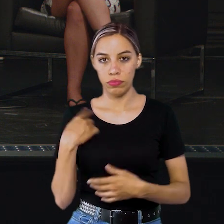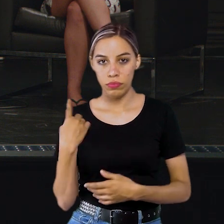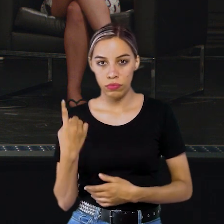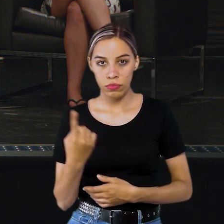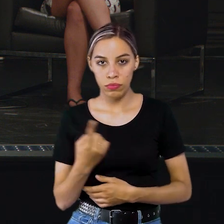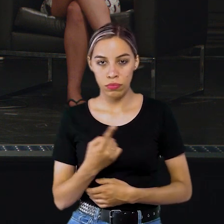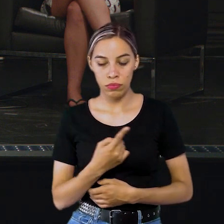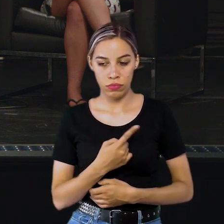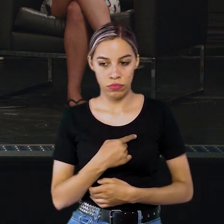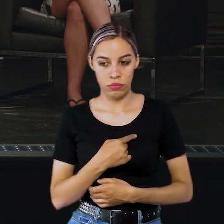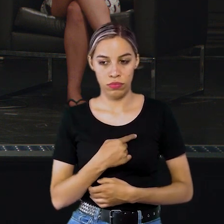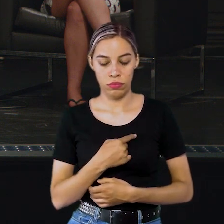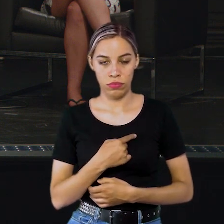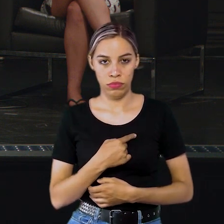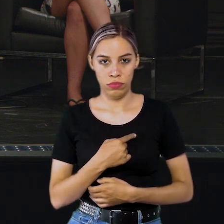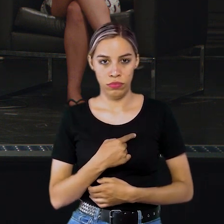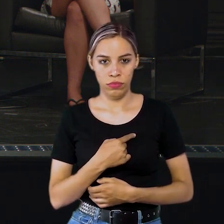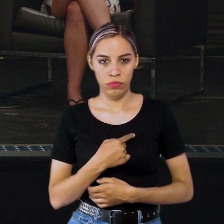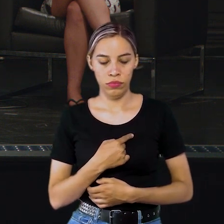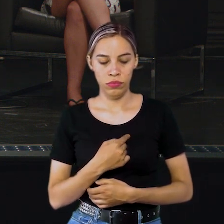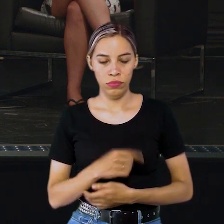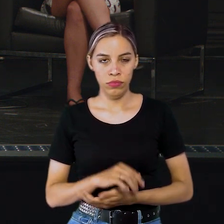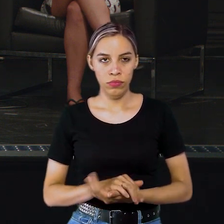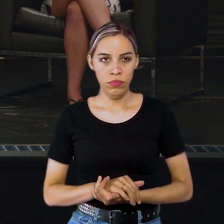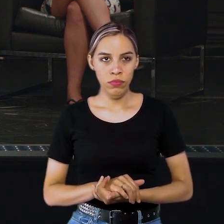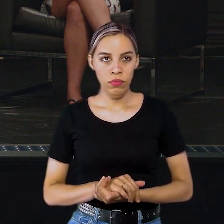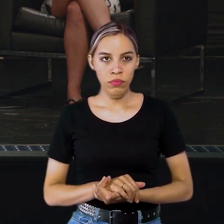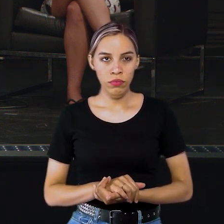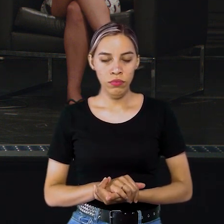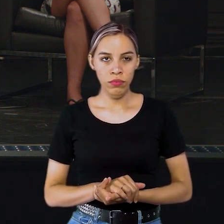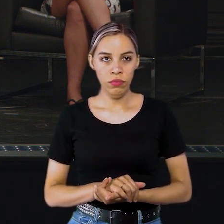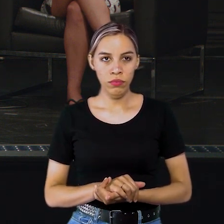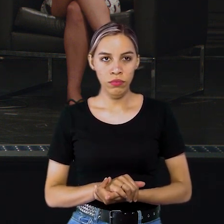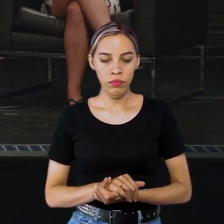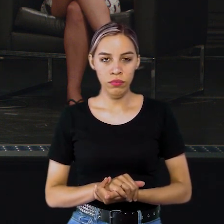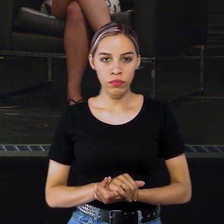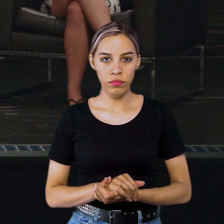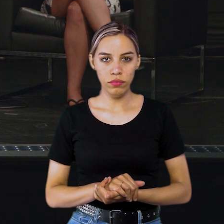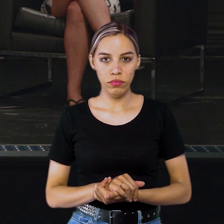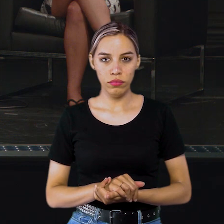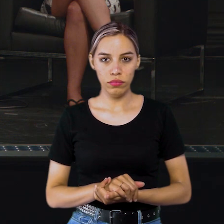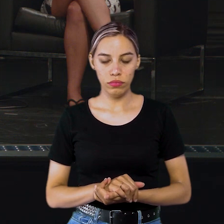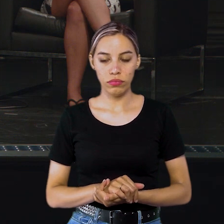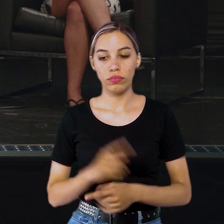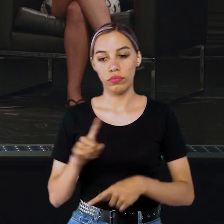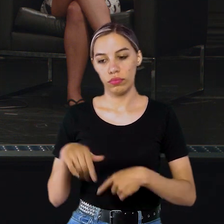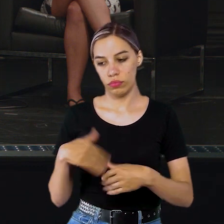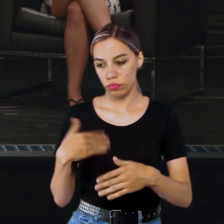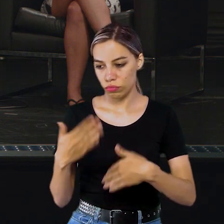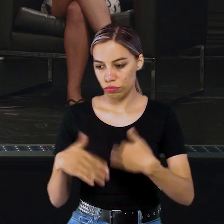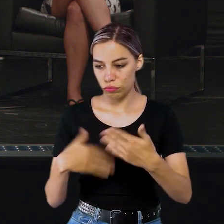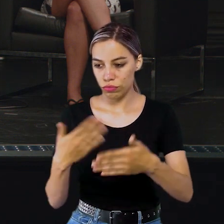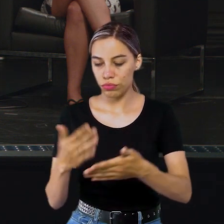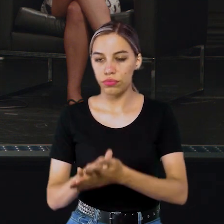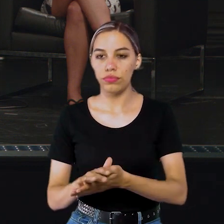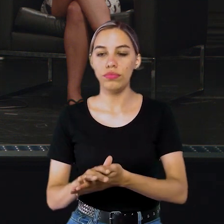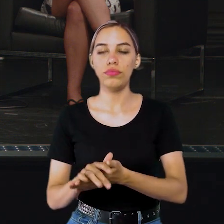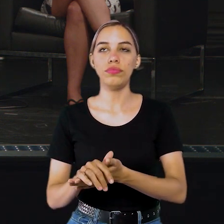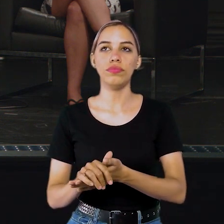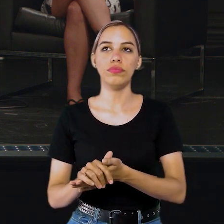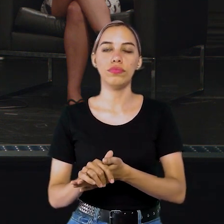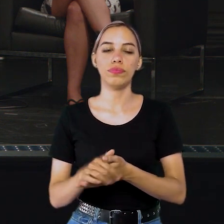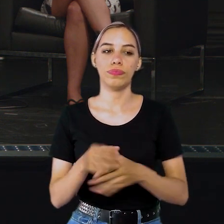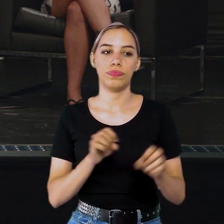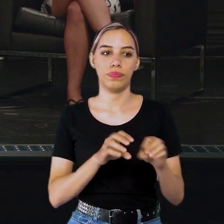nós vivemos em cada tecoá e passamos todas essas educação, né, para